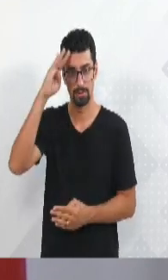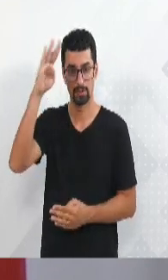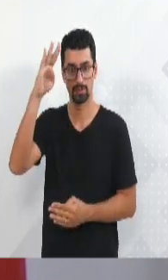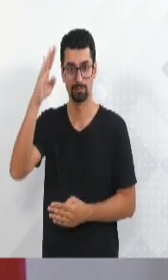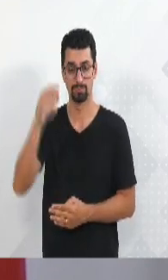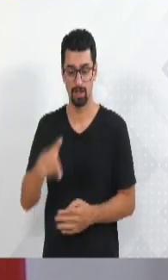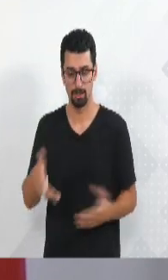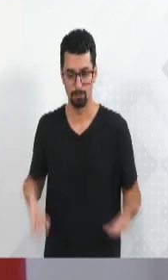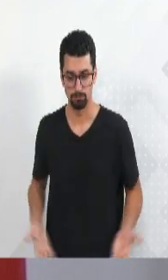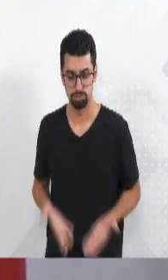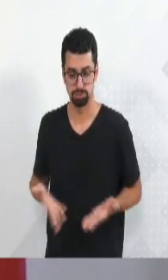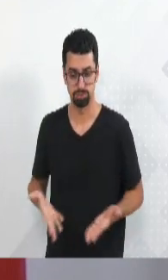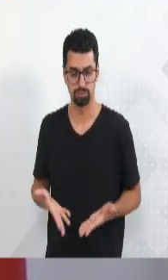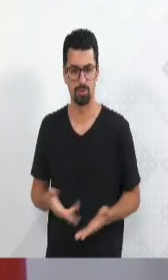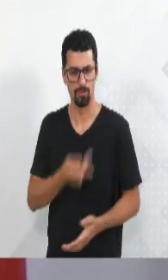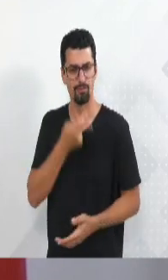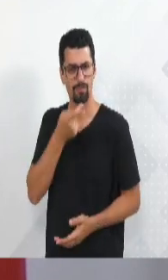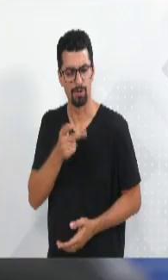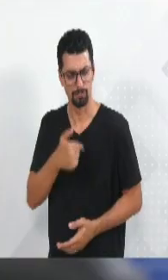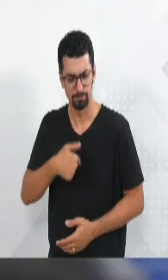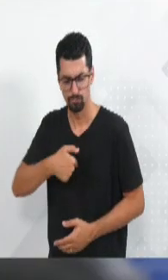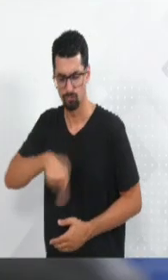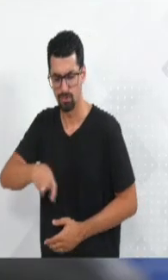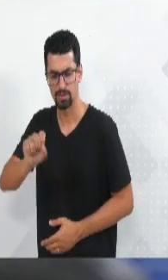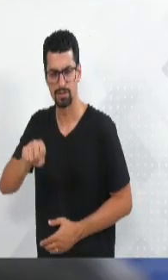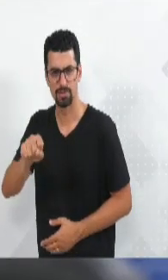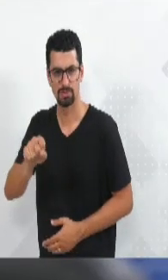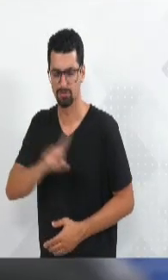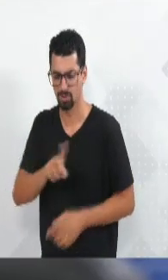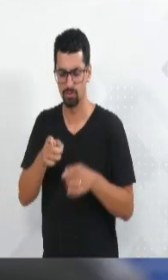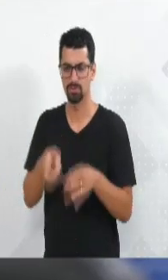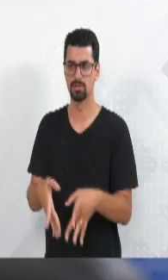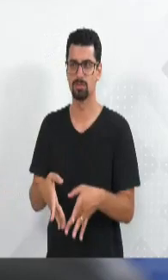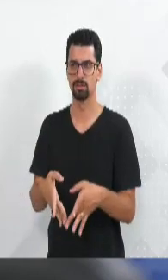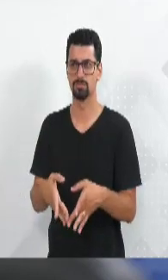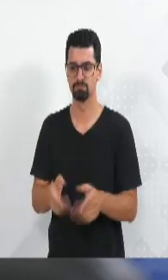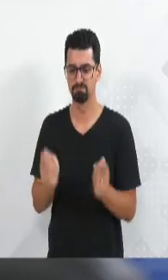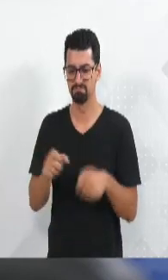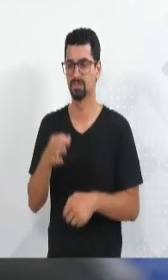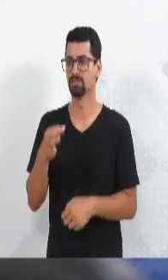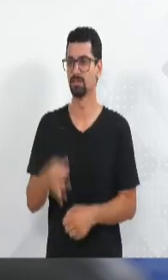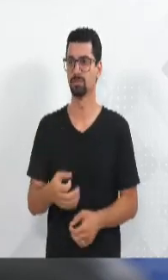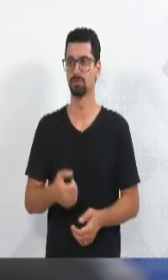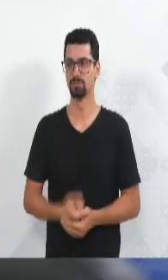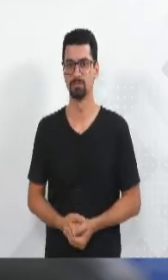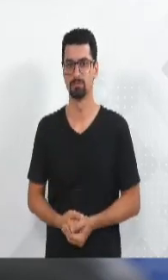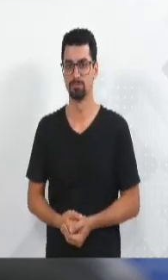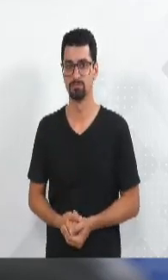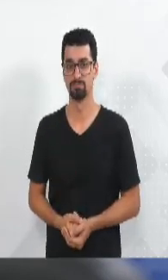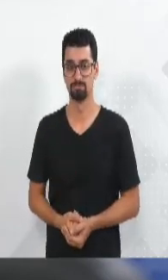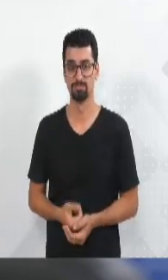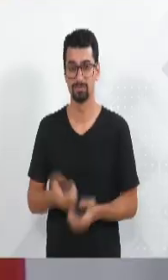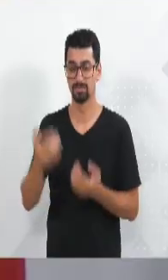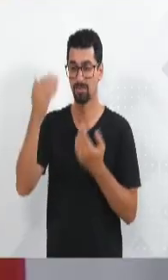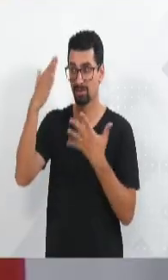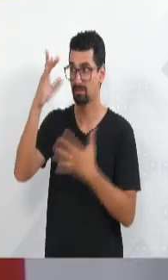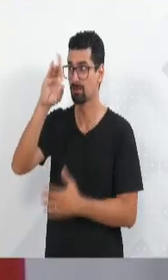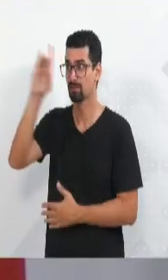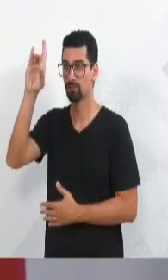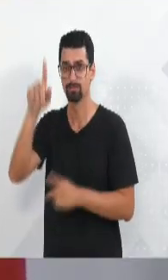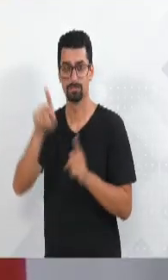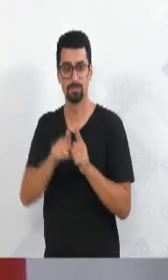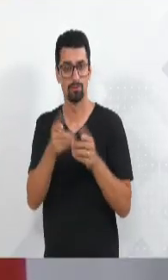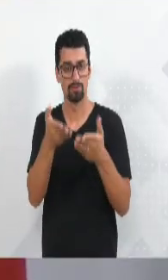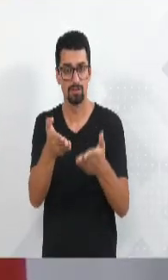incentivadora dizendo João vá não desiste meu amor que vai dar certo graças a Deus graças a você Cris